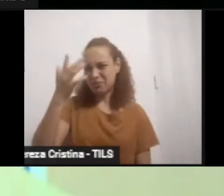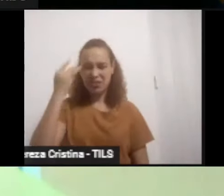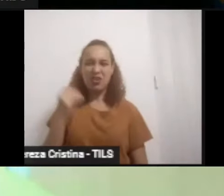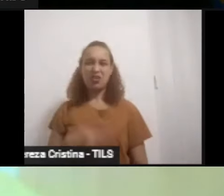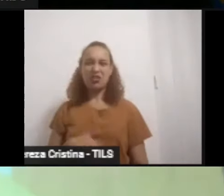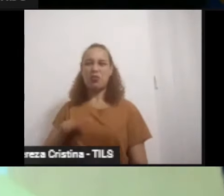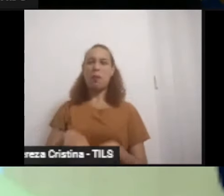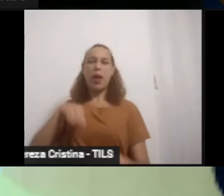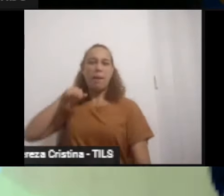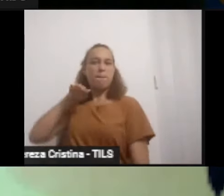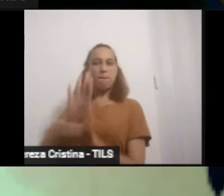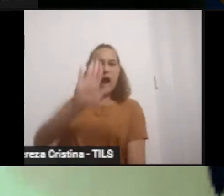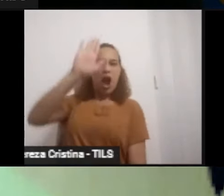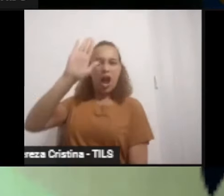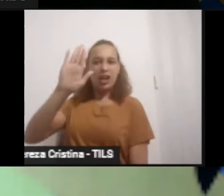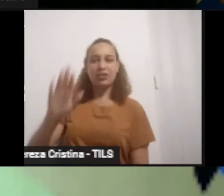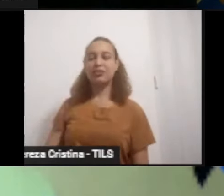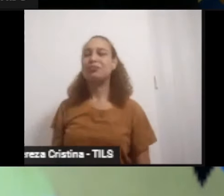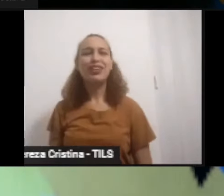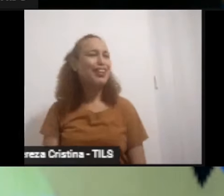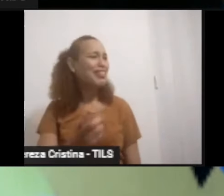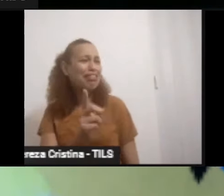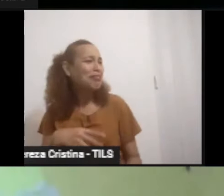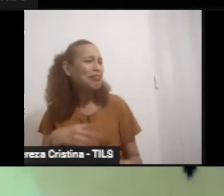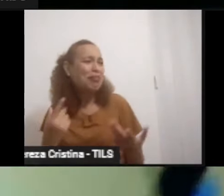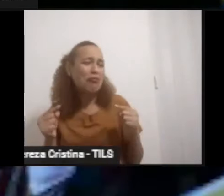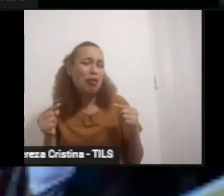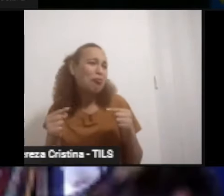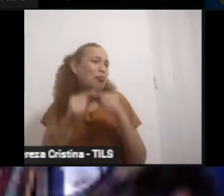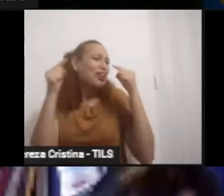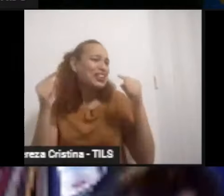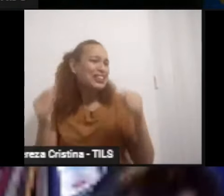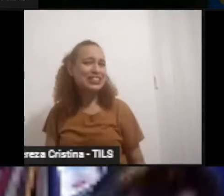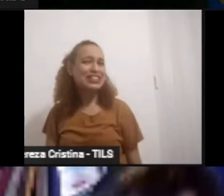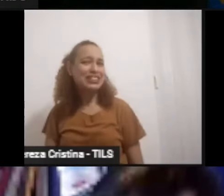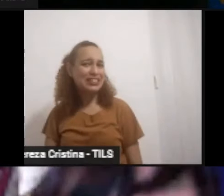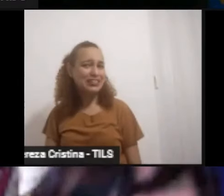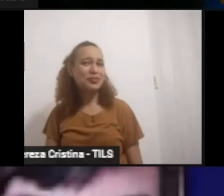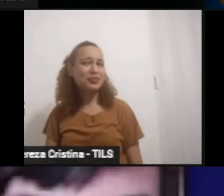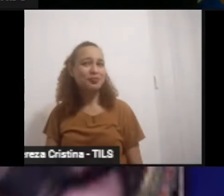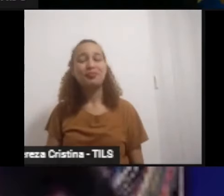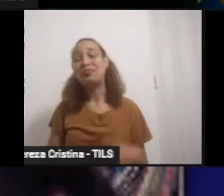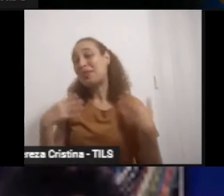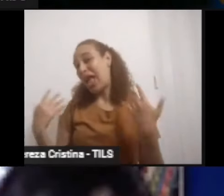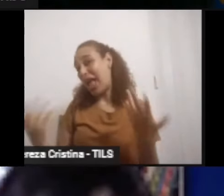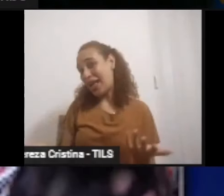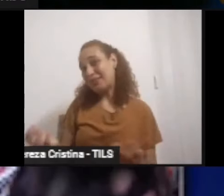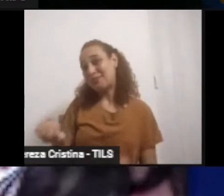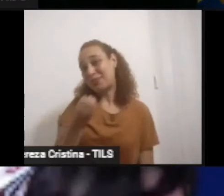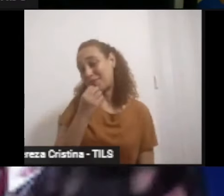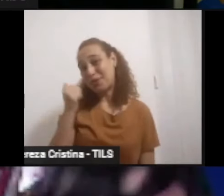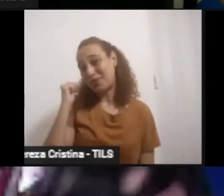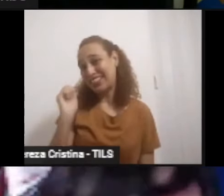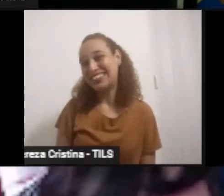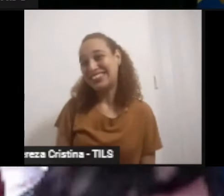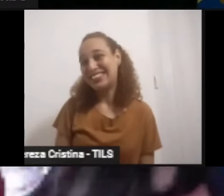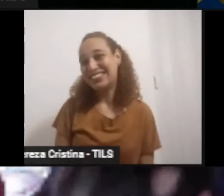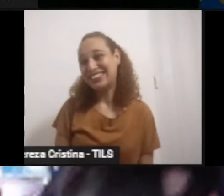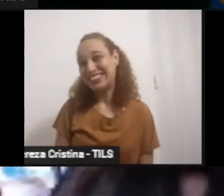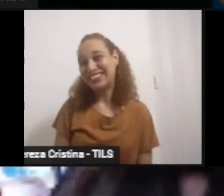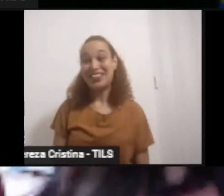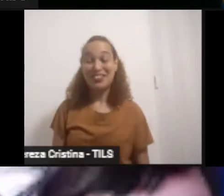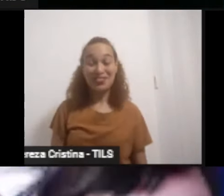uma coincidência, viu, Fafá? Olha, então tá, tirou a minha dúvida, uma coincidência, mas olha,